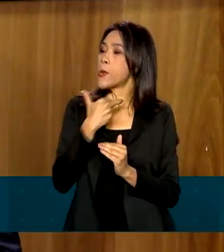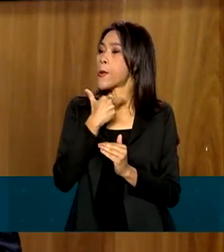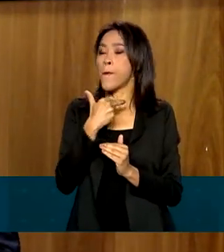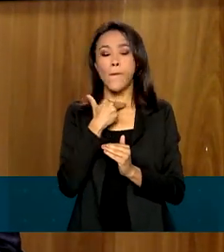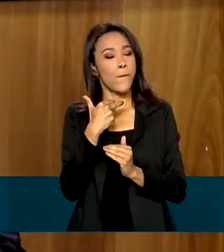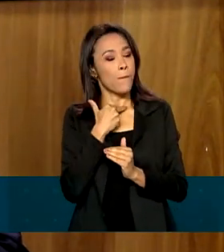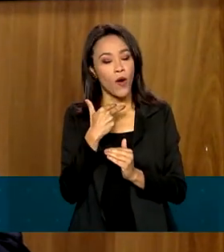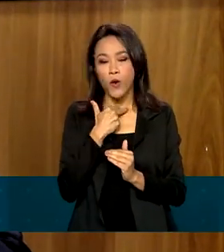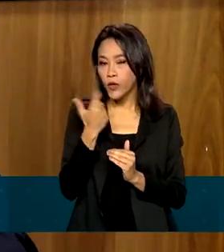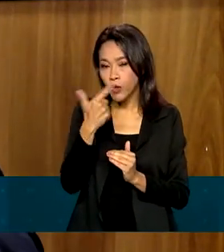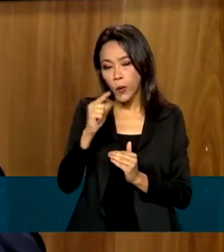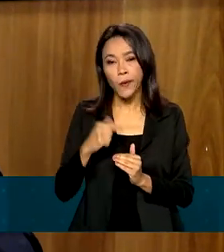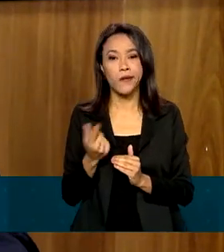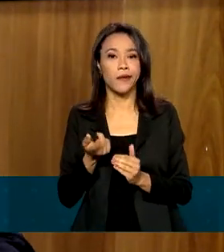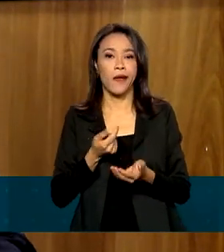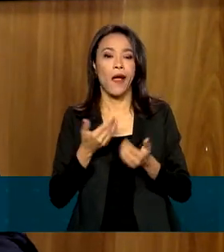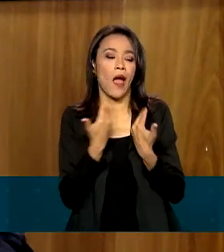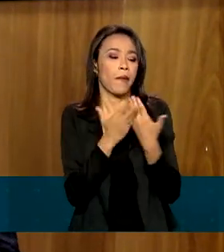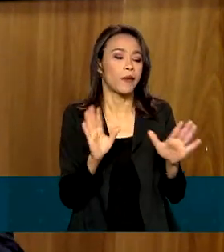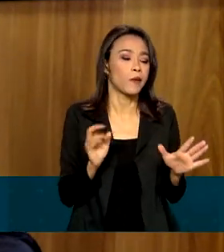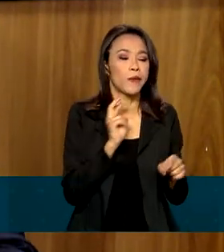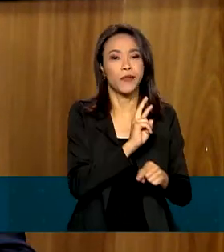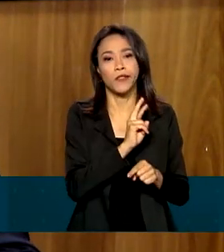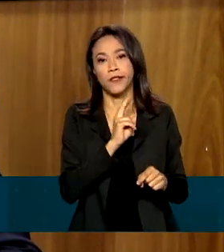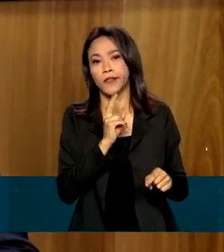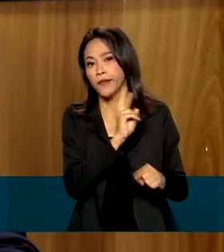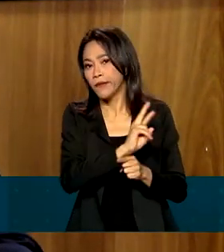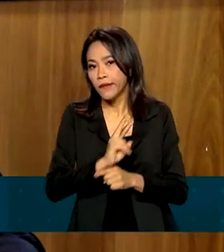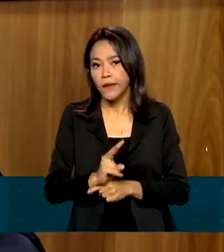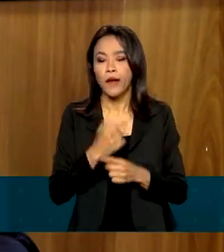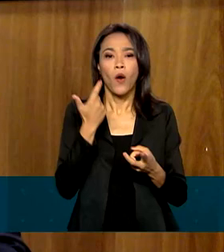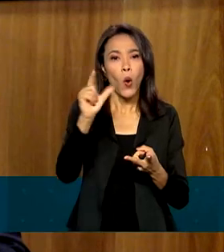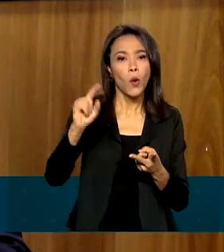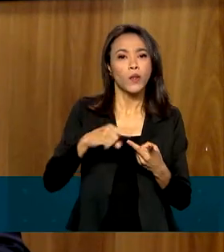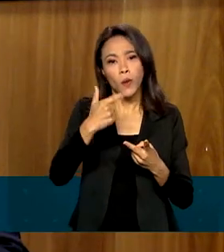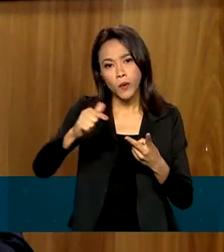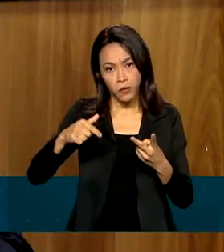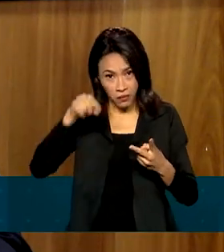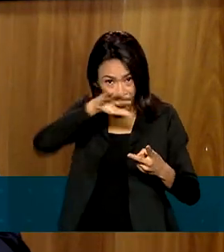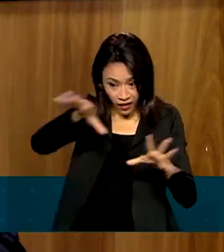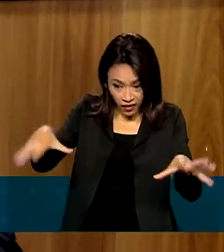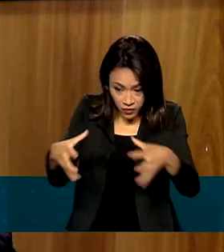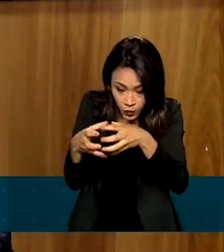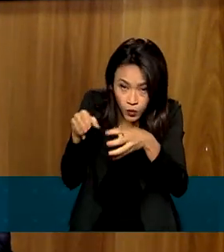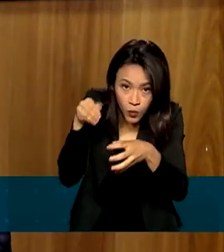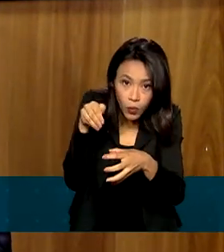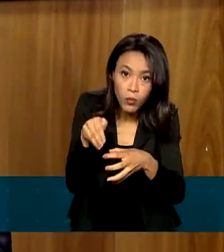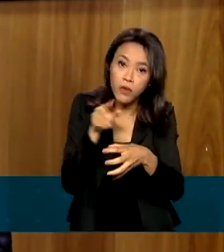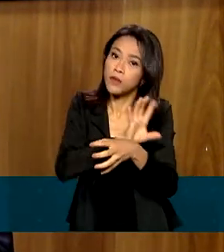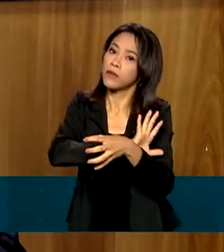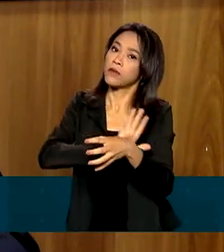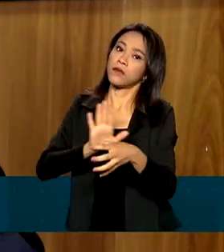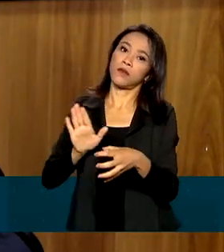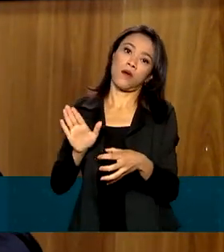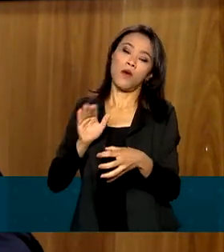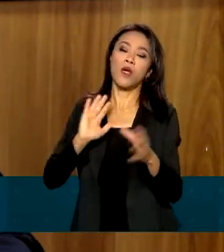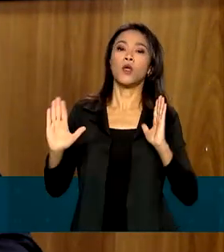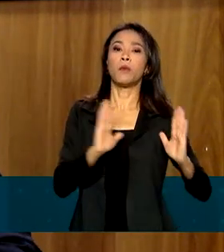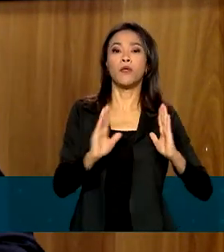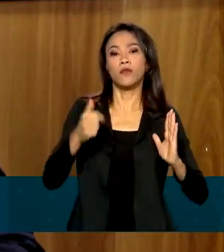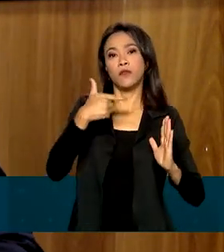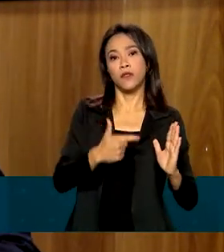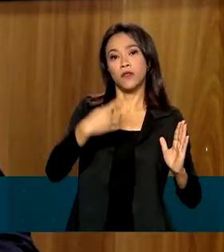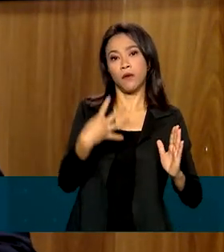administrativa, taxa de abertura de crédito, nenhuma outra taxa para essa população. E tendo um prazo máximo de 24